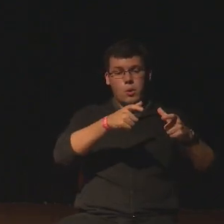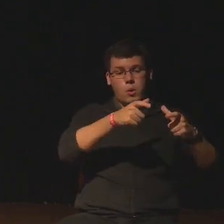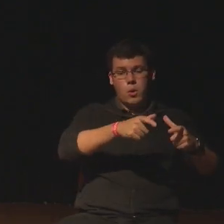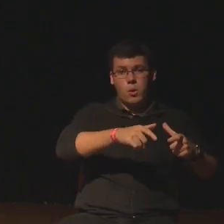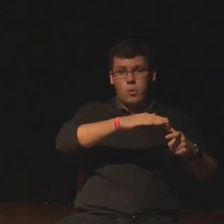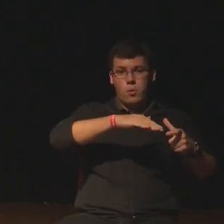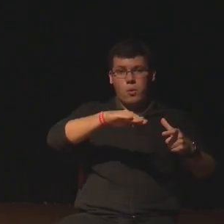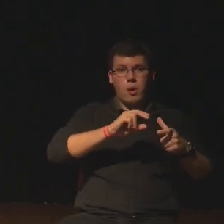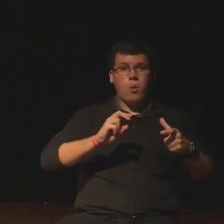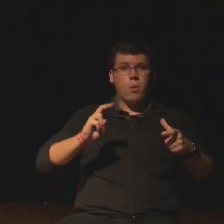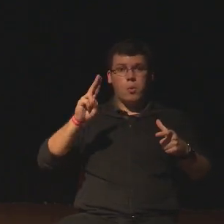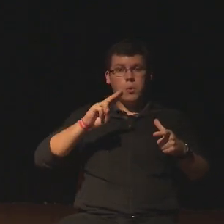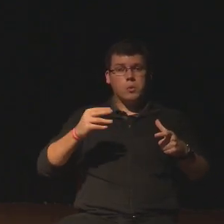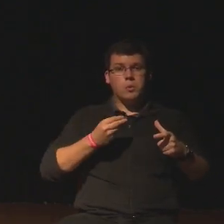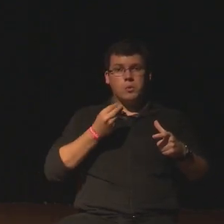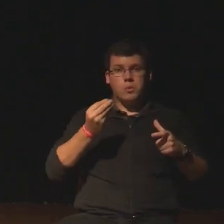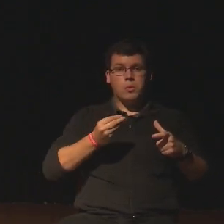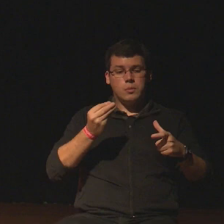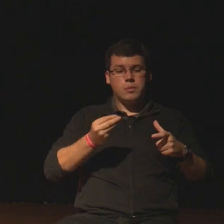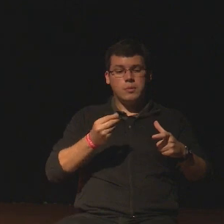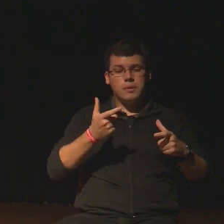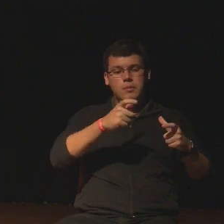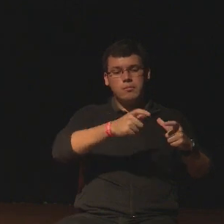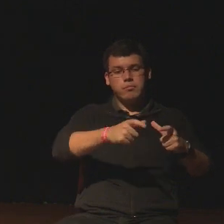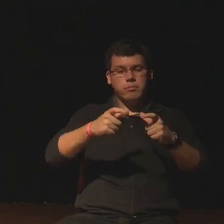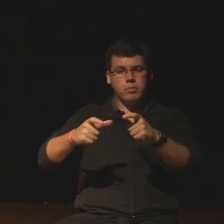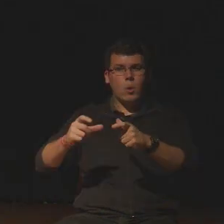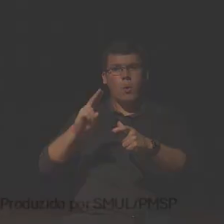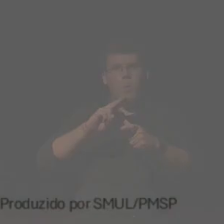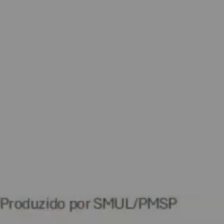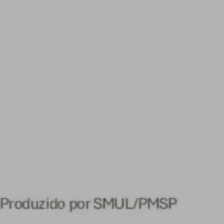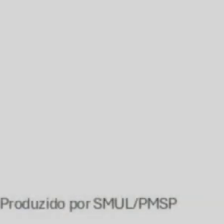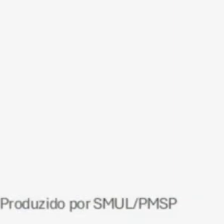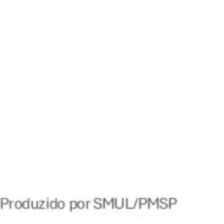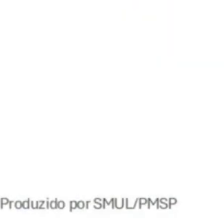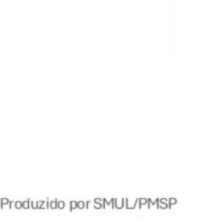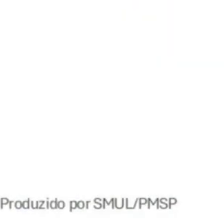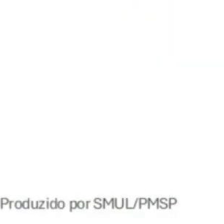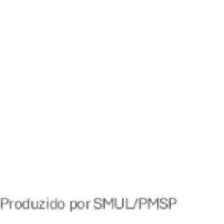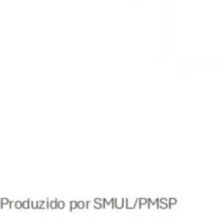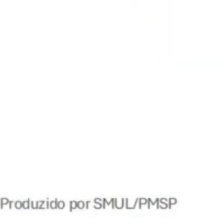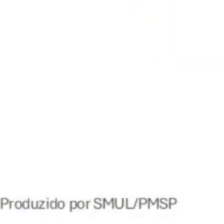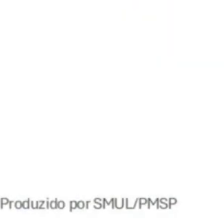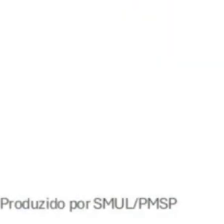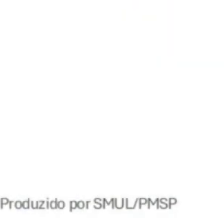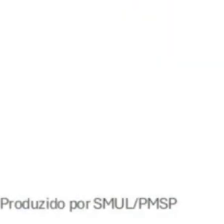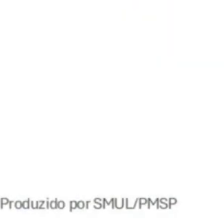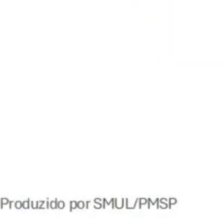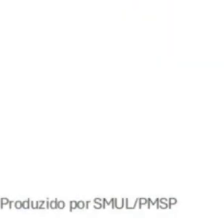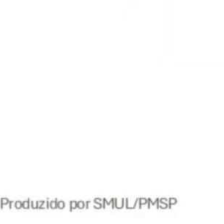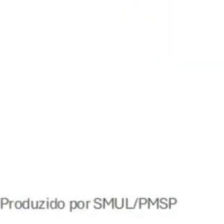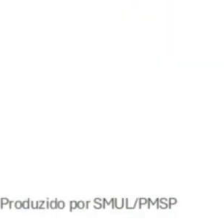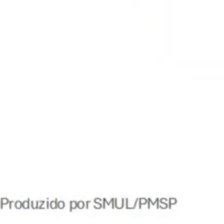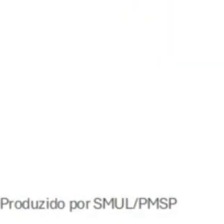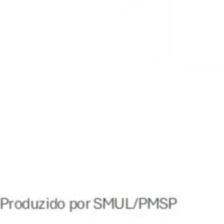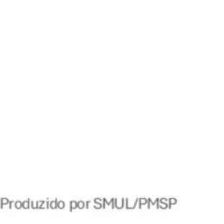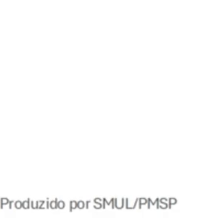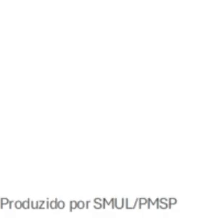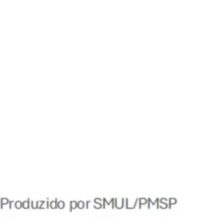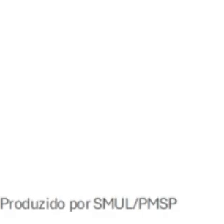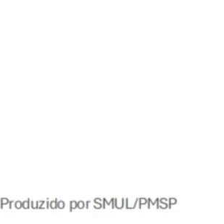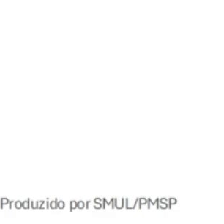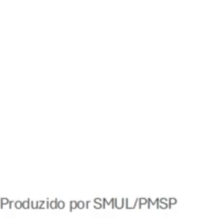A gente tem uma área com diferentes usos do lote, mas a gente tem um destaque bem forte para serviços e escritório, uso